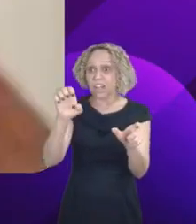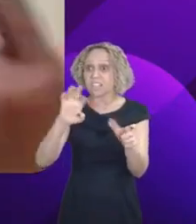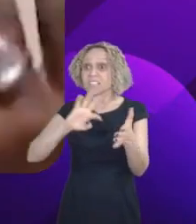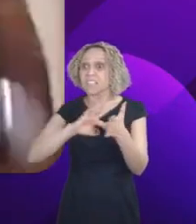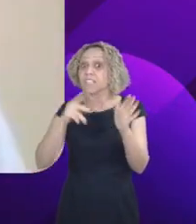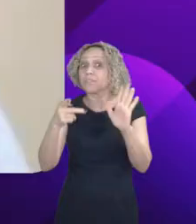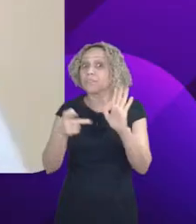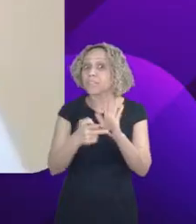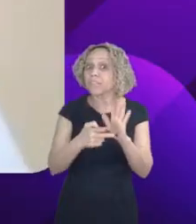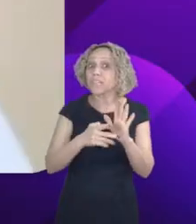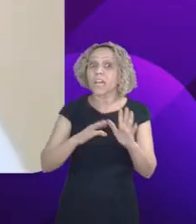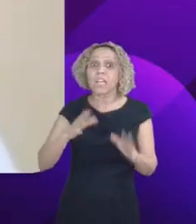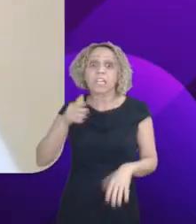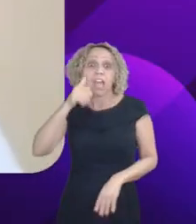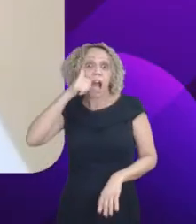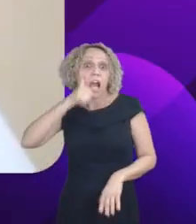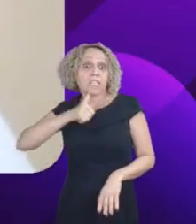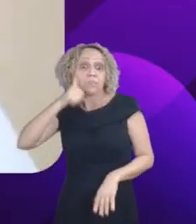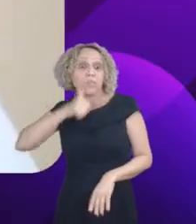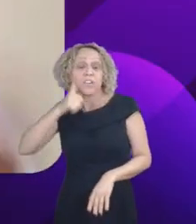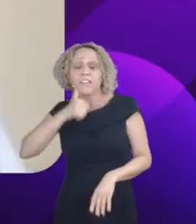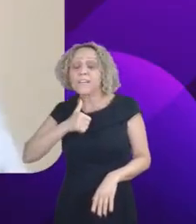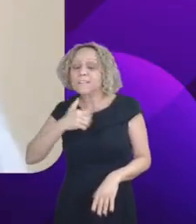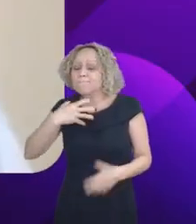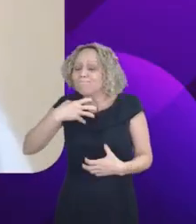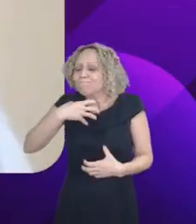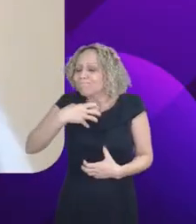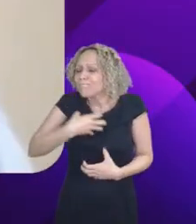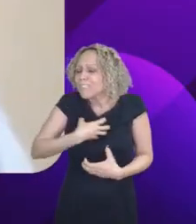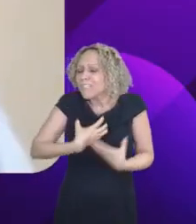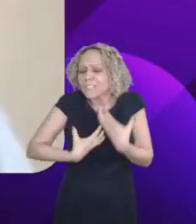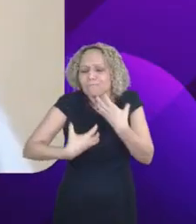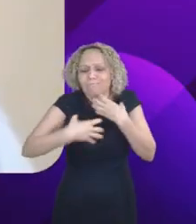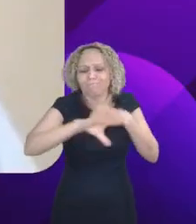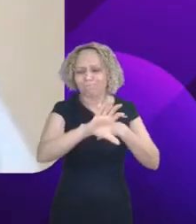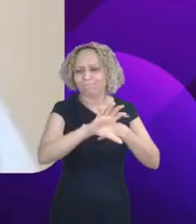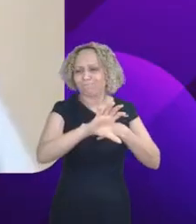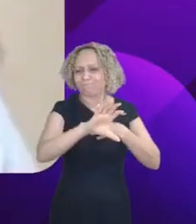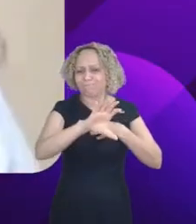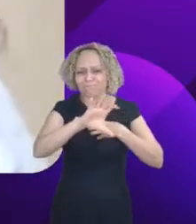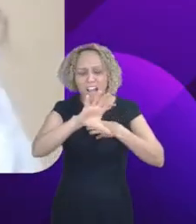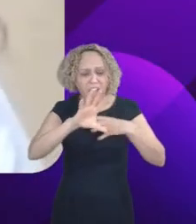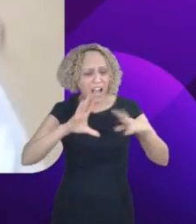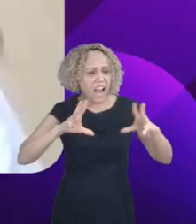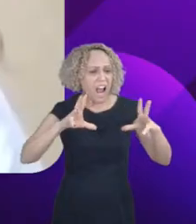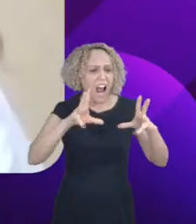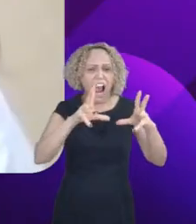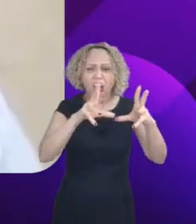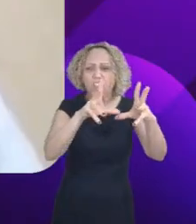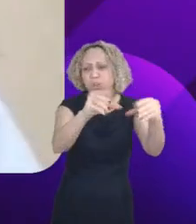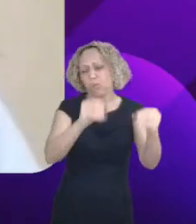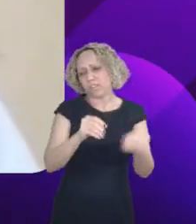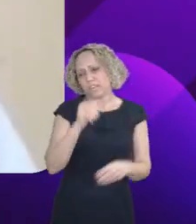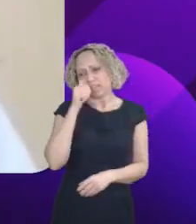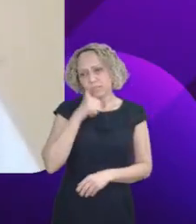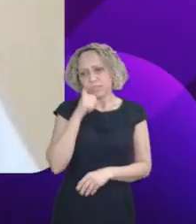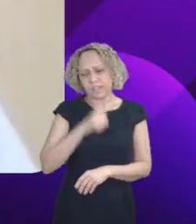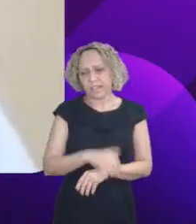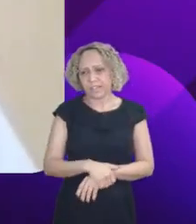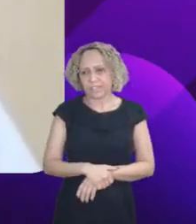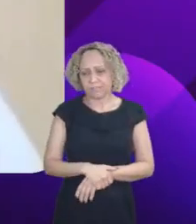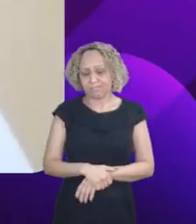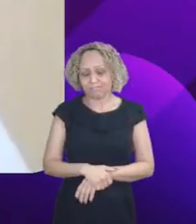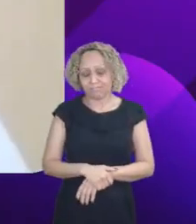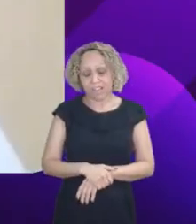quero que vocês assistam essa aula, divulguem esse trabalho maravilhoso, passe para mais e mais mulheres. Nossa aula termina